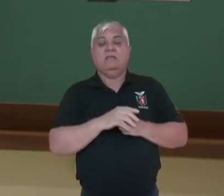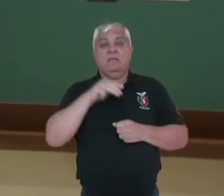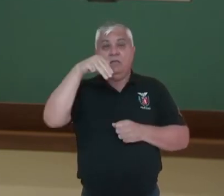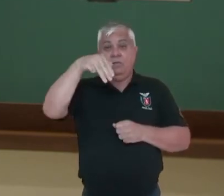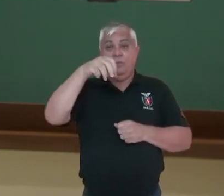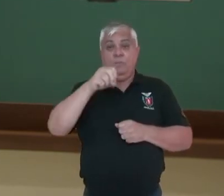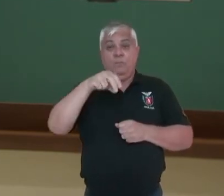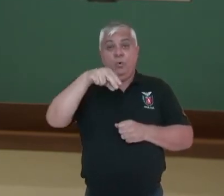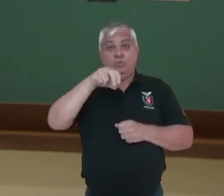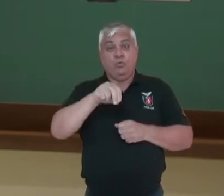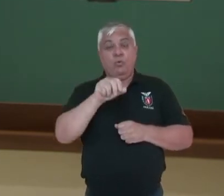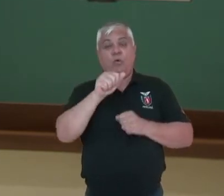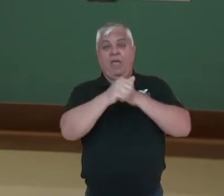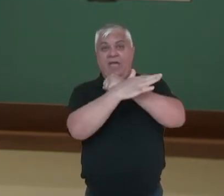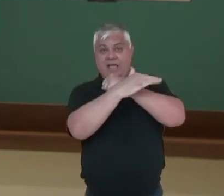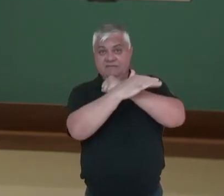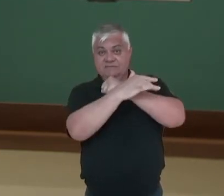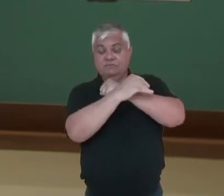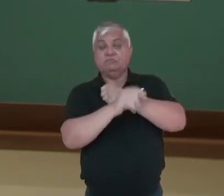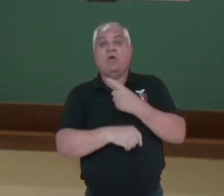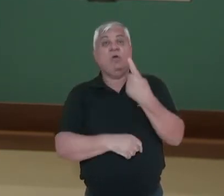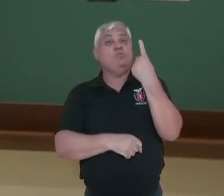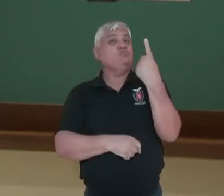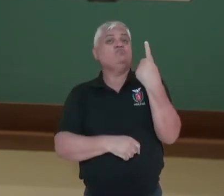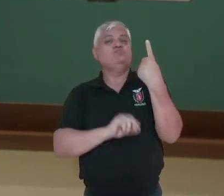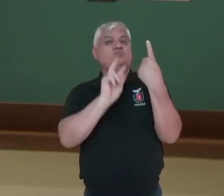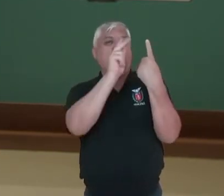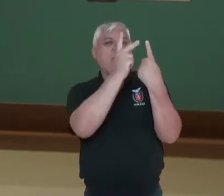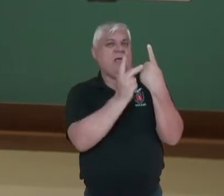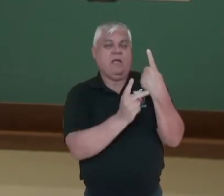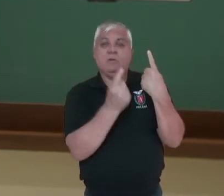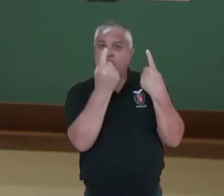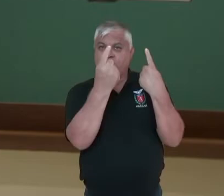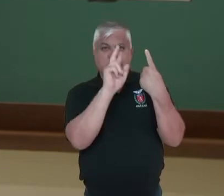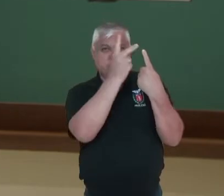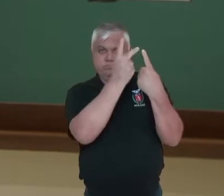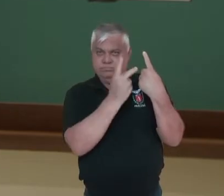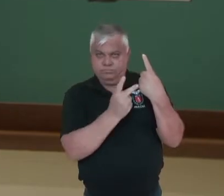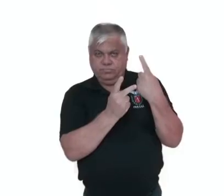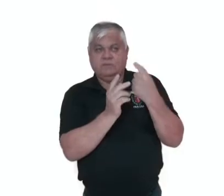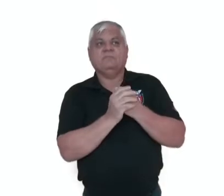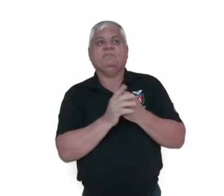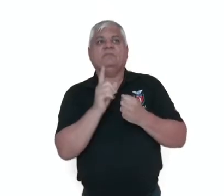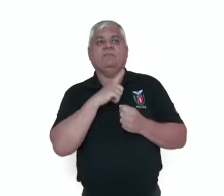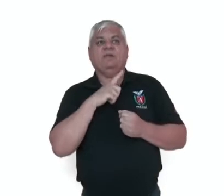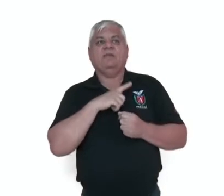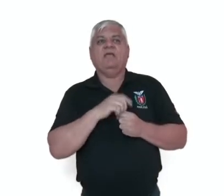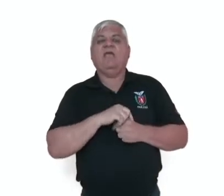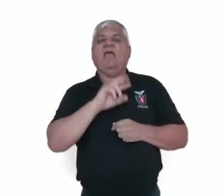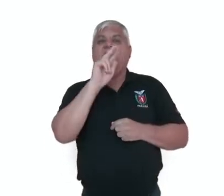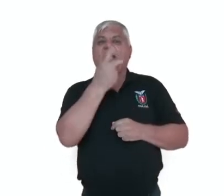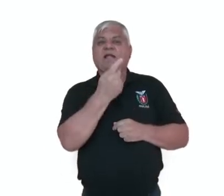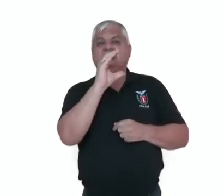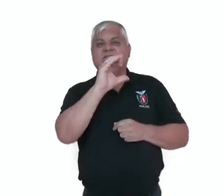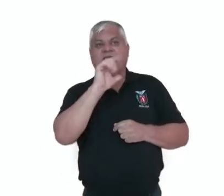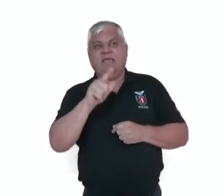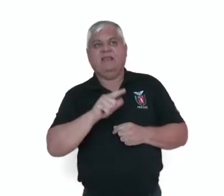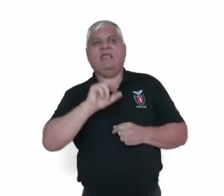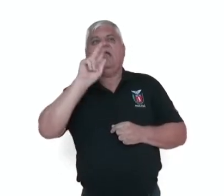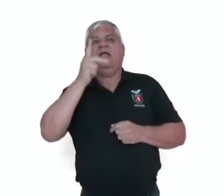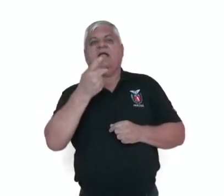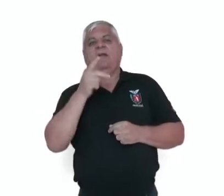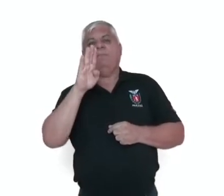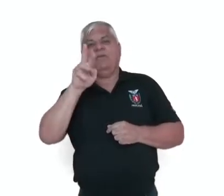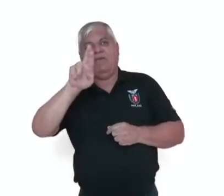monoácidos, né? São ácidos que apresentam somente um hidrogênio ionizável, né? Como o HCl, o HBr, o